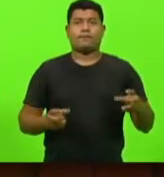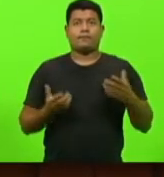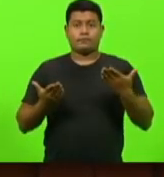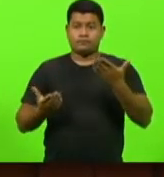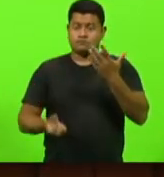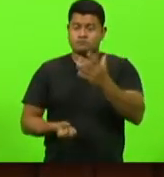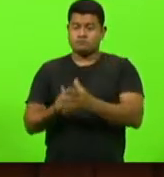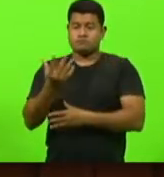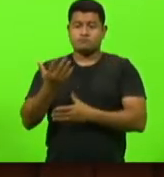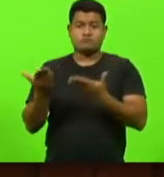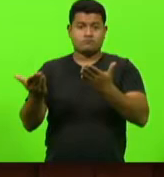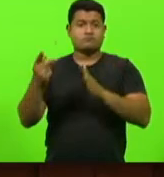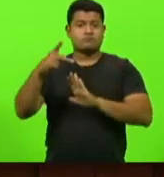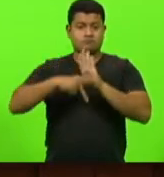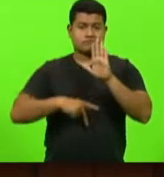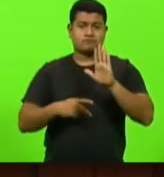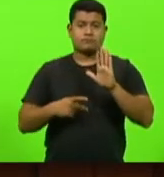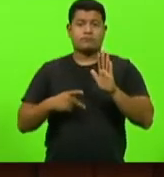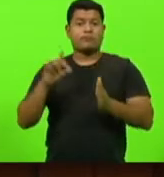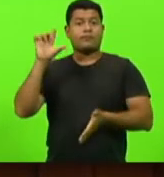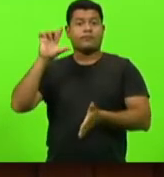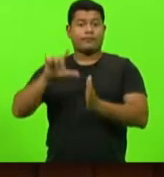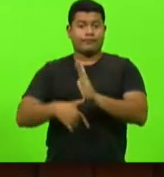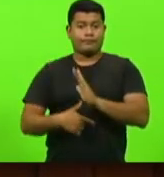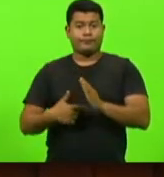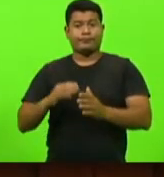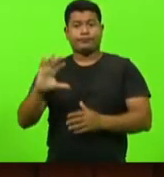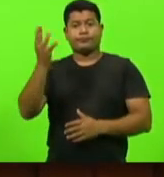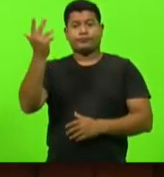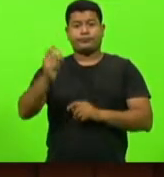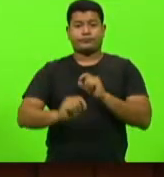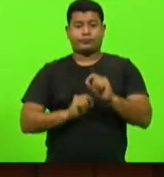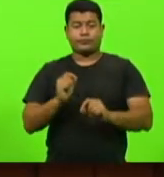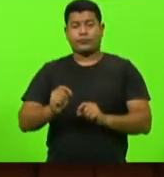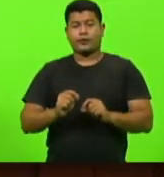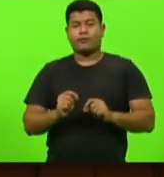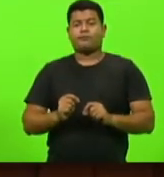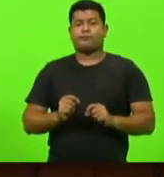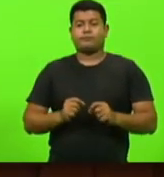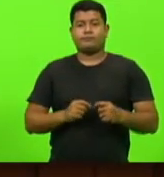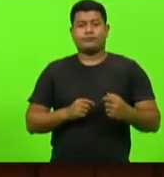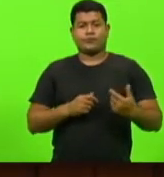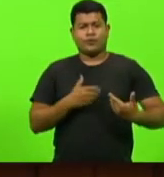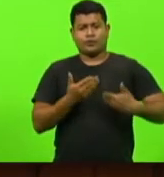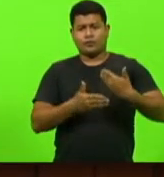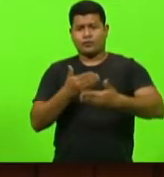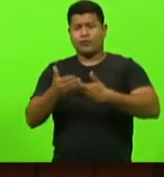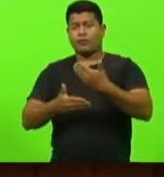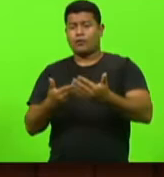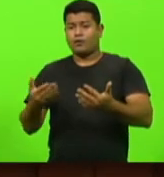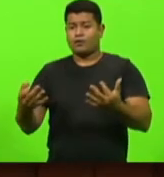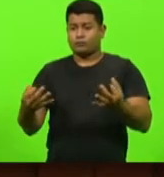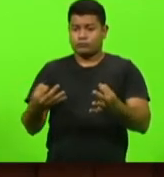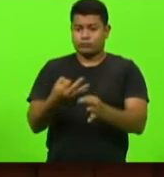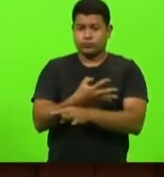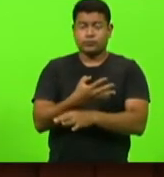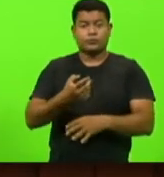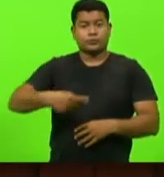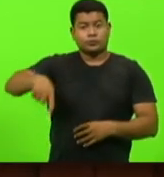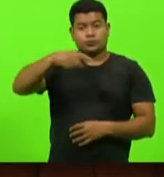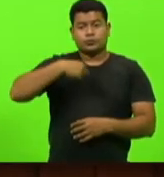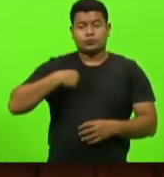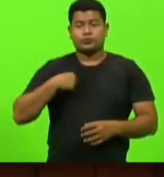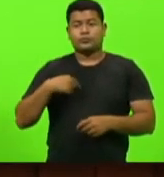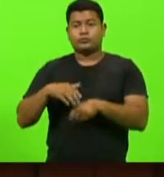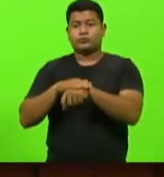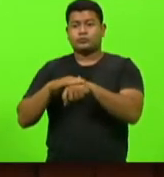projeto. Na sequência, pós-tramitação desse projeto, nós fizemos uma conversa de encaminhamento